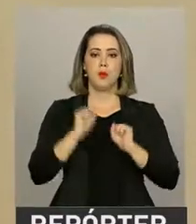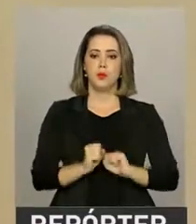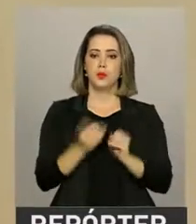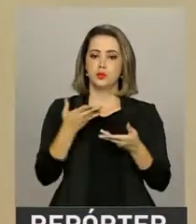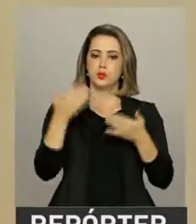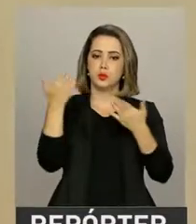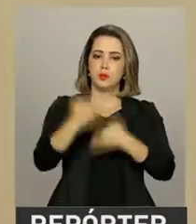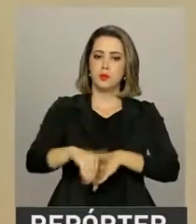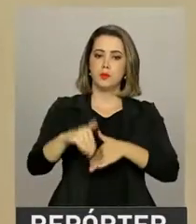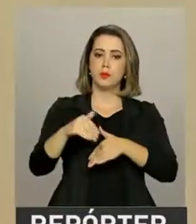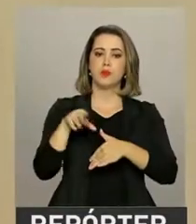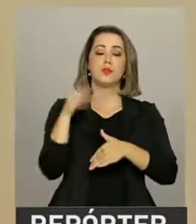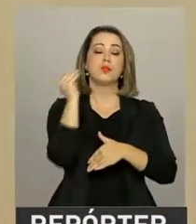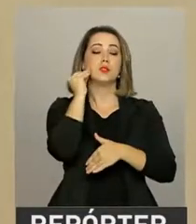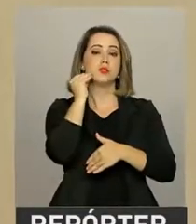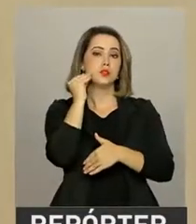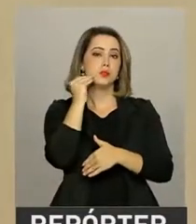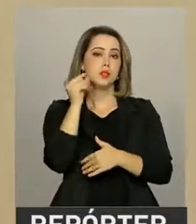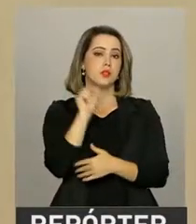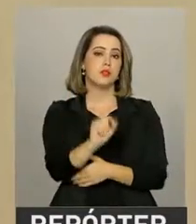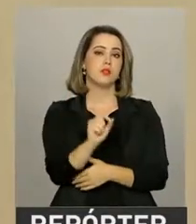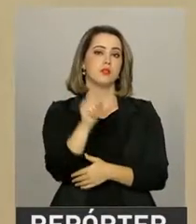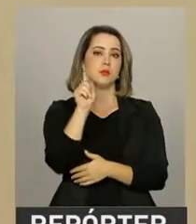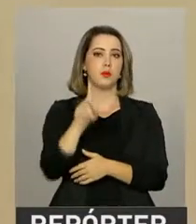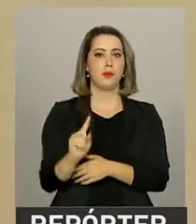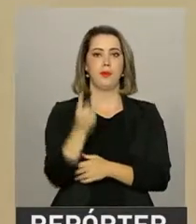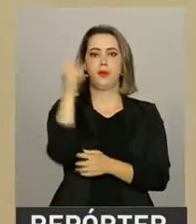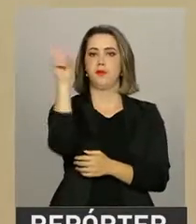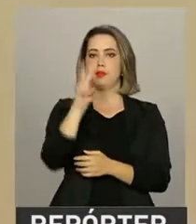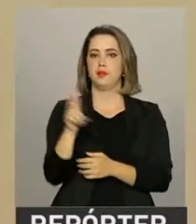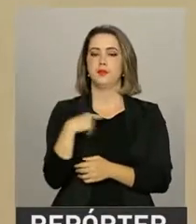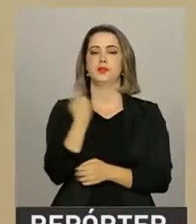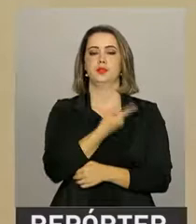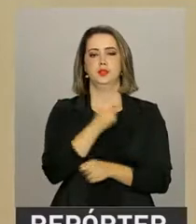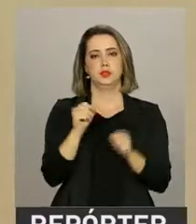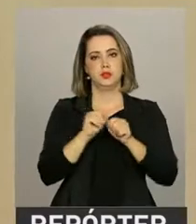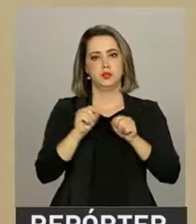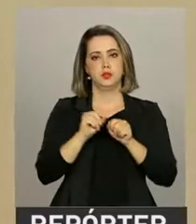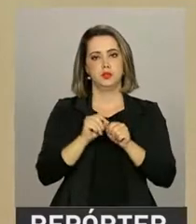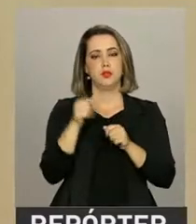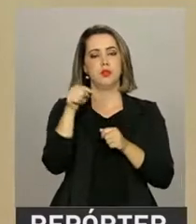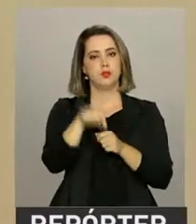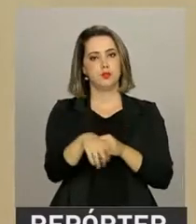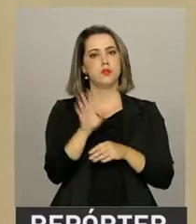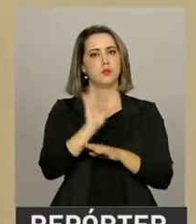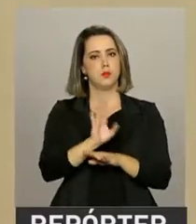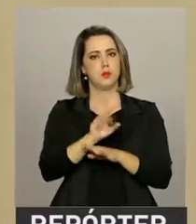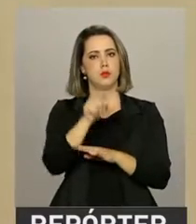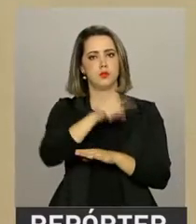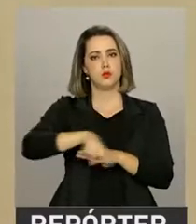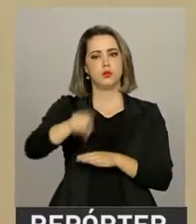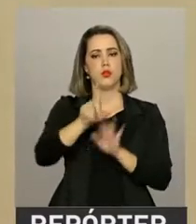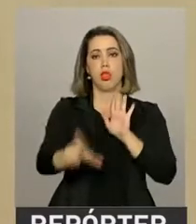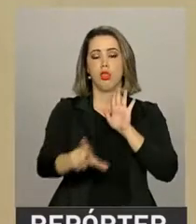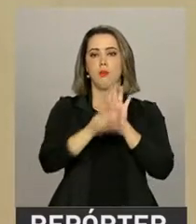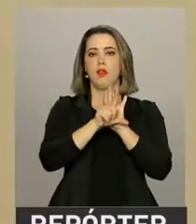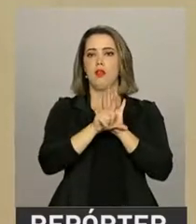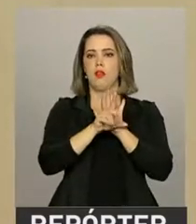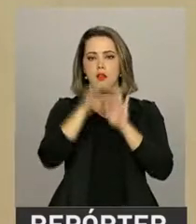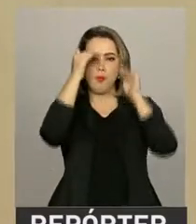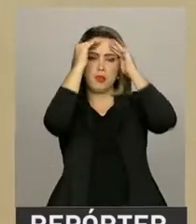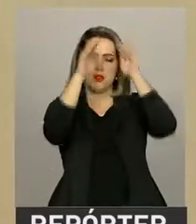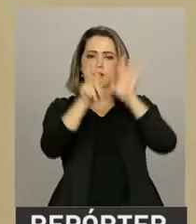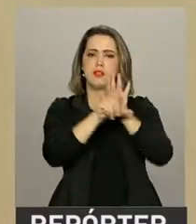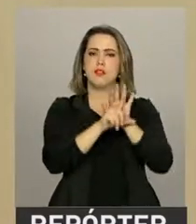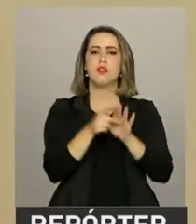formação chamada experimental porque é a primeira vez que fazemos a atender também interrogativas legais e anseios dessa